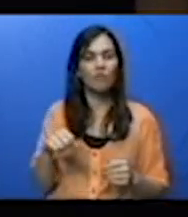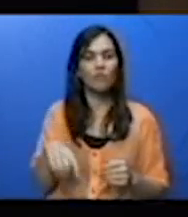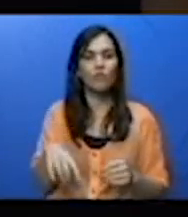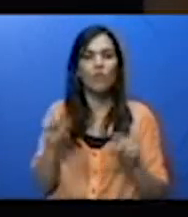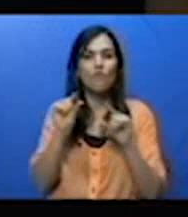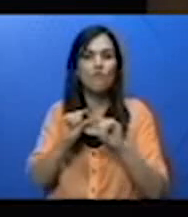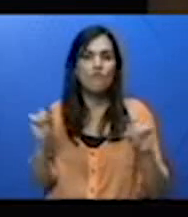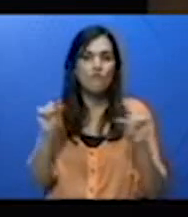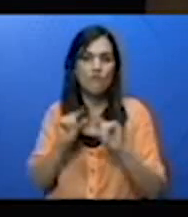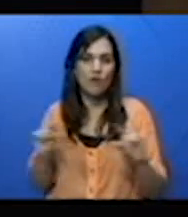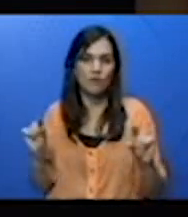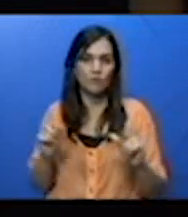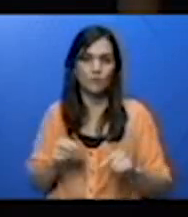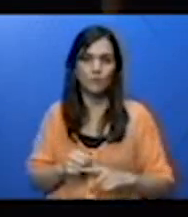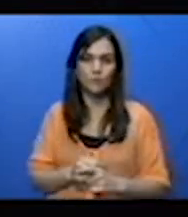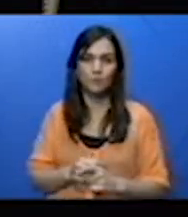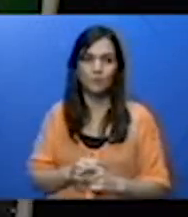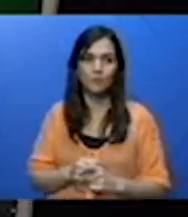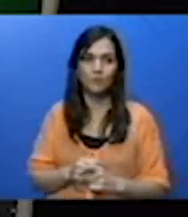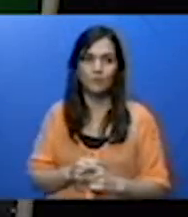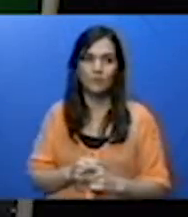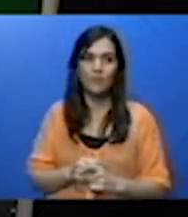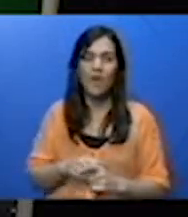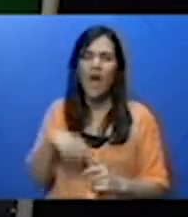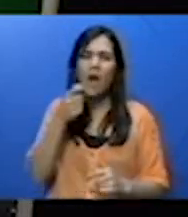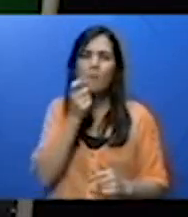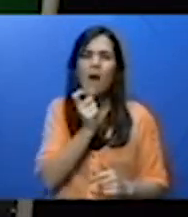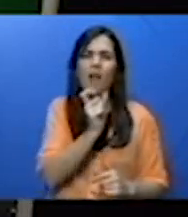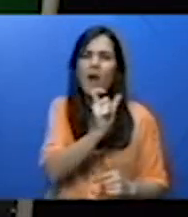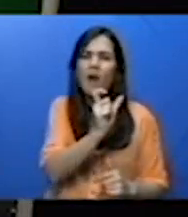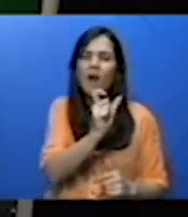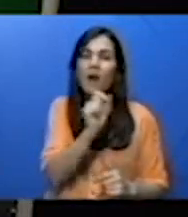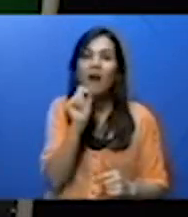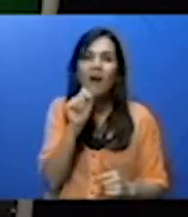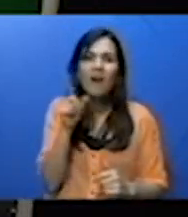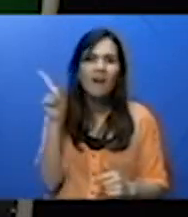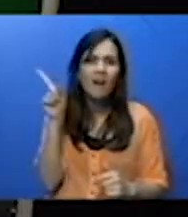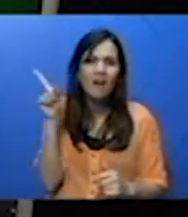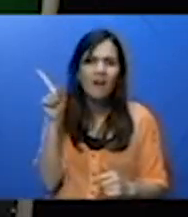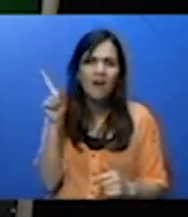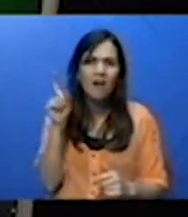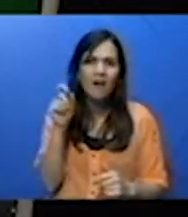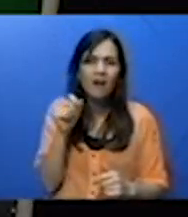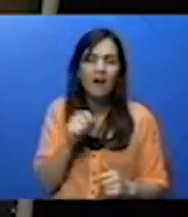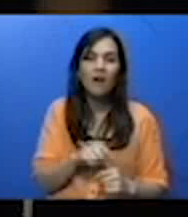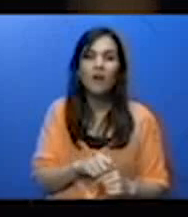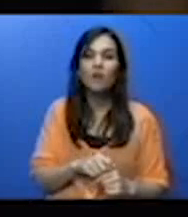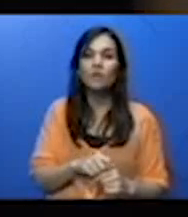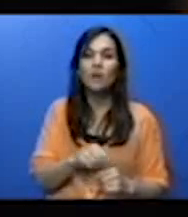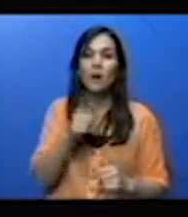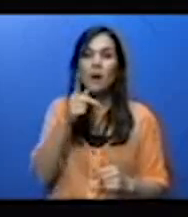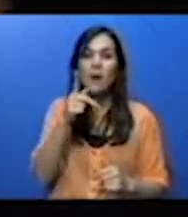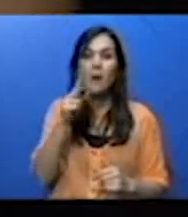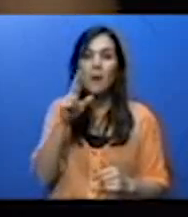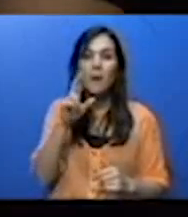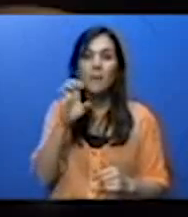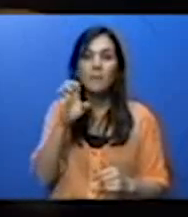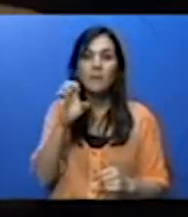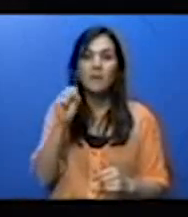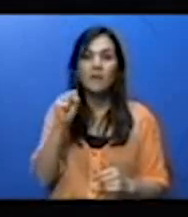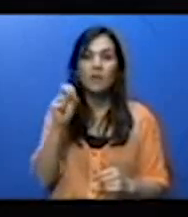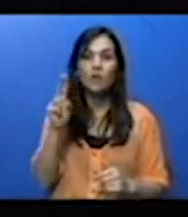das demais estrofes. A palavra aqui, presunçosa, que também apareceu várias vezes no